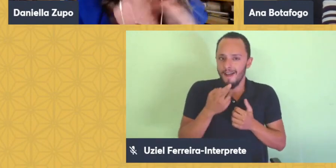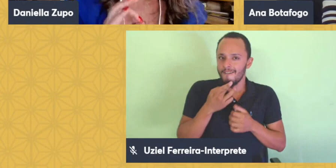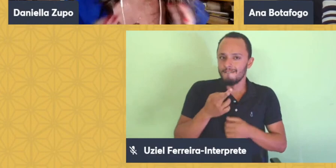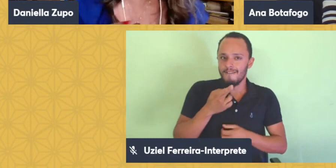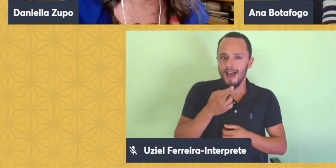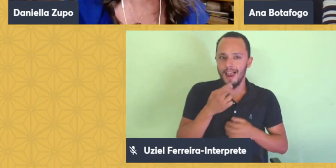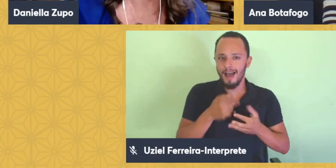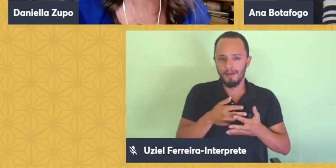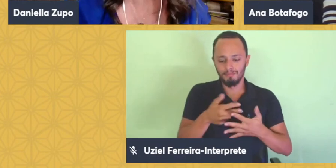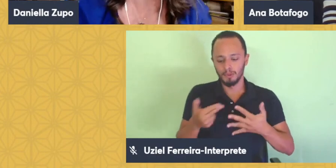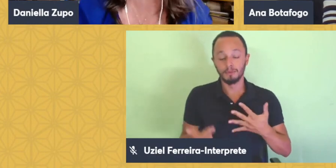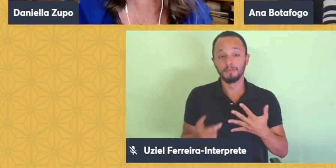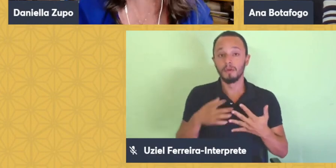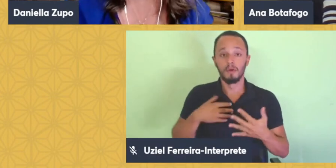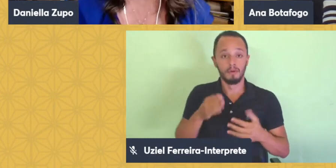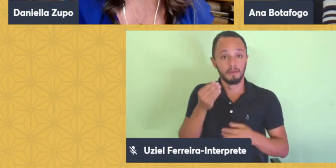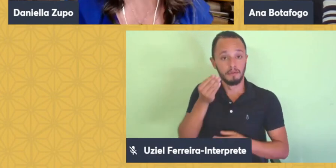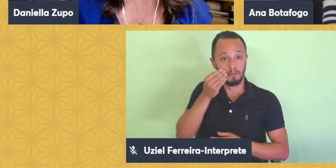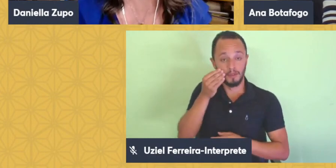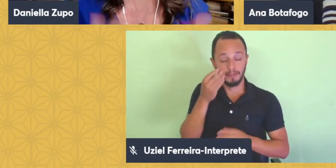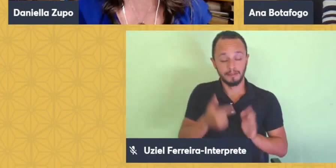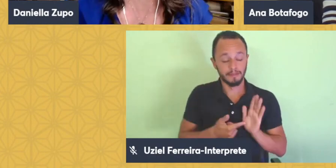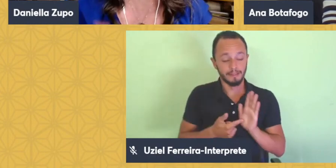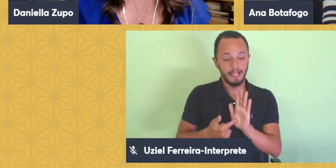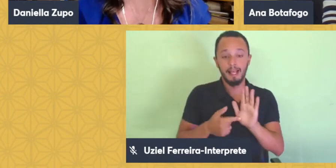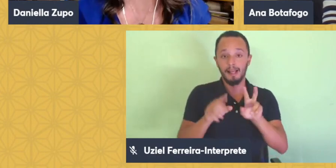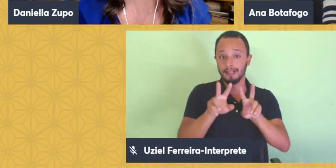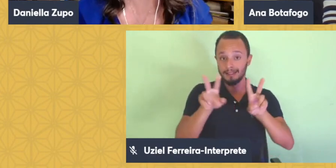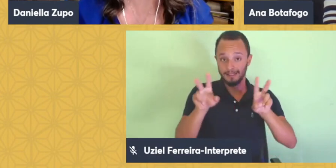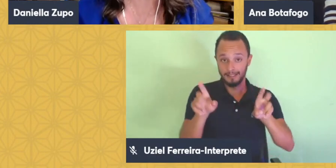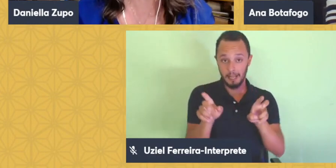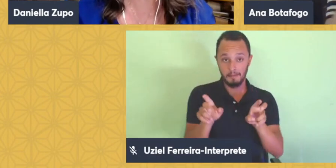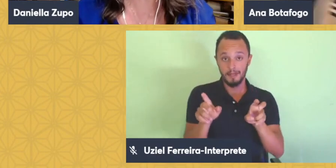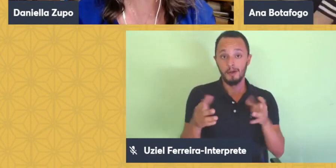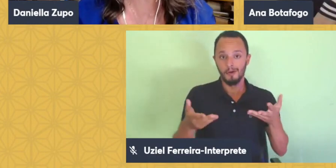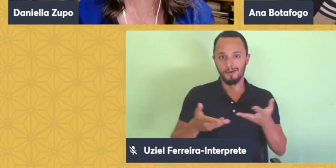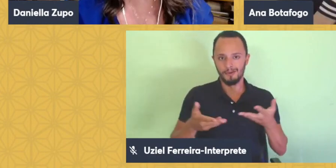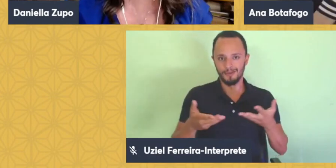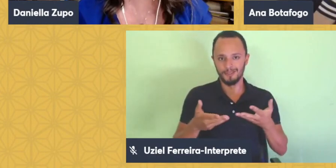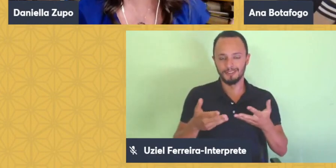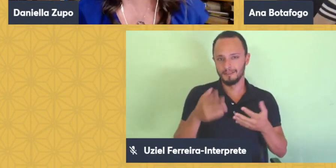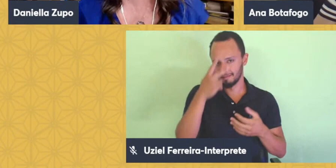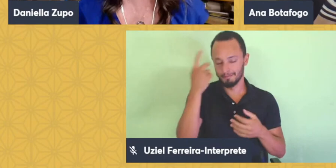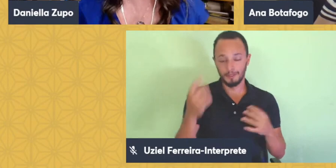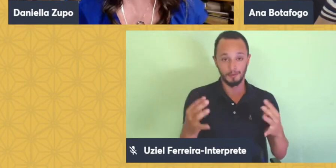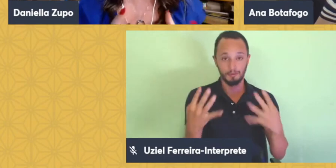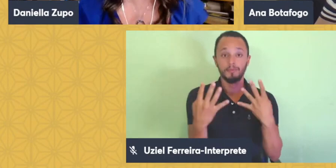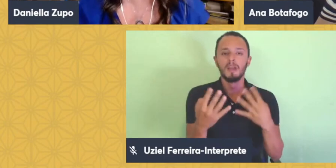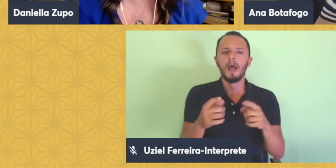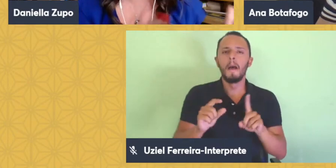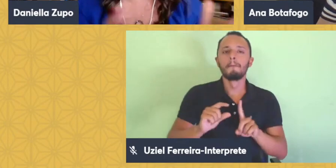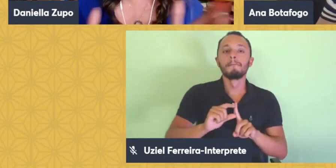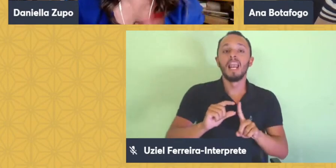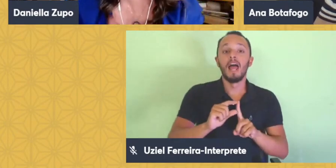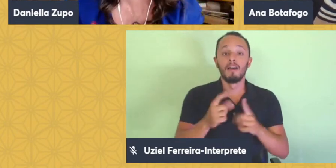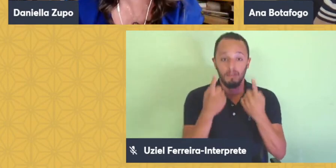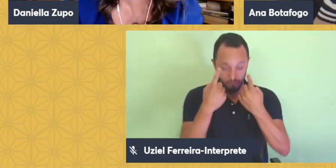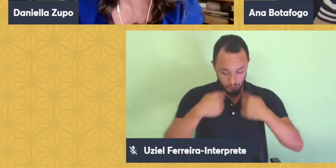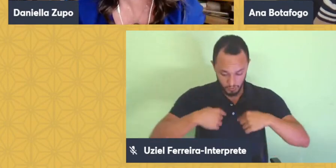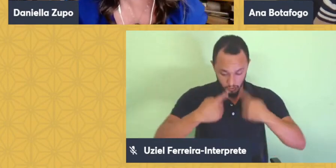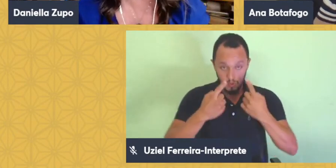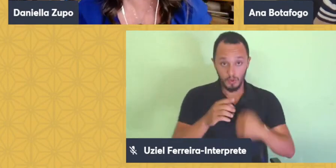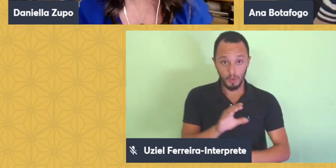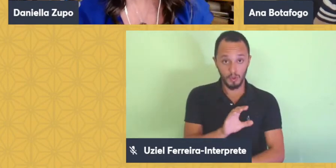falar que representa um pouquinho nosso tema para turma que está nos assistindo né a palavra nós temos aqui a três